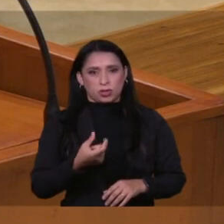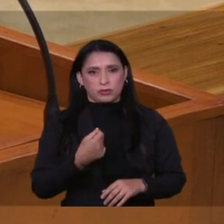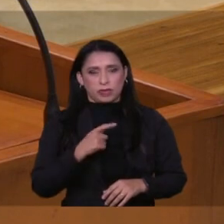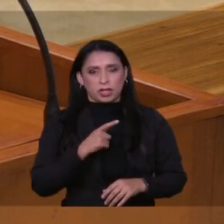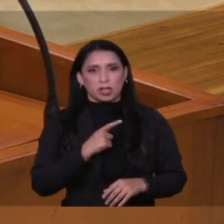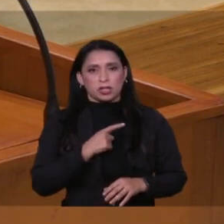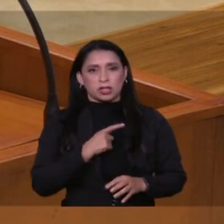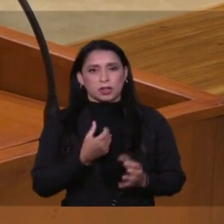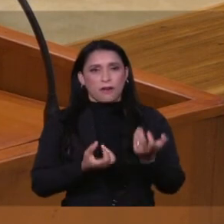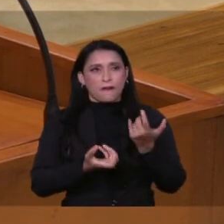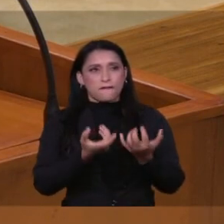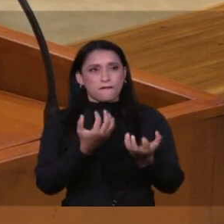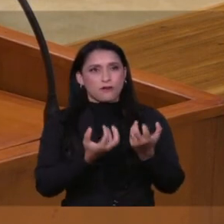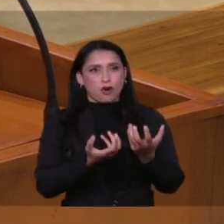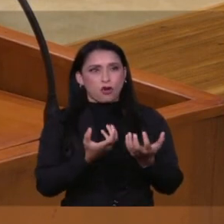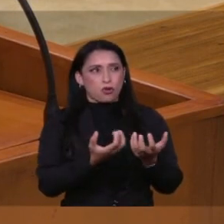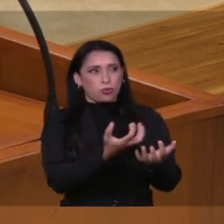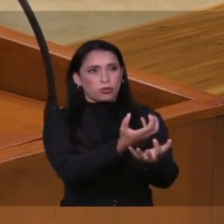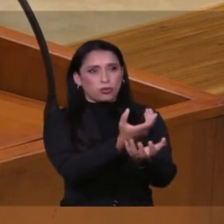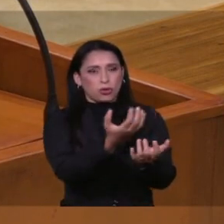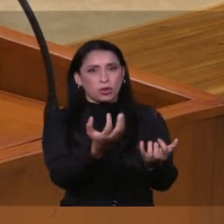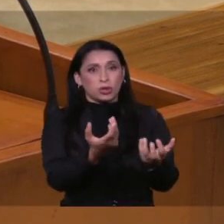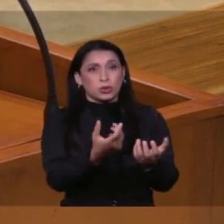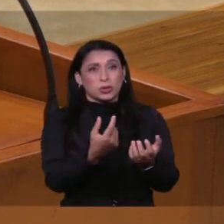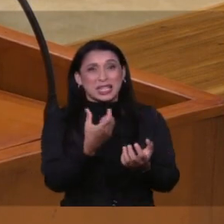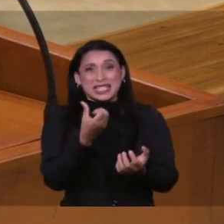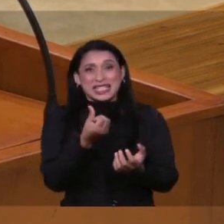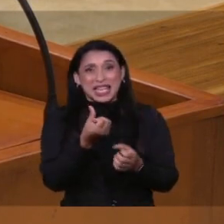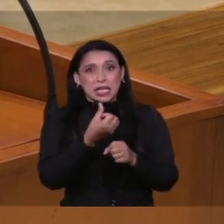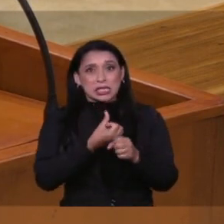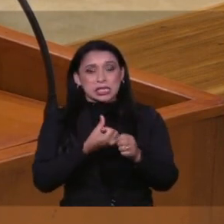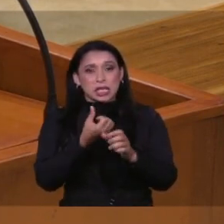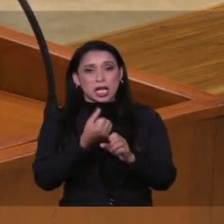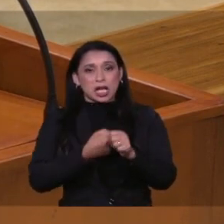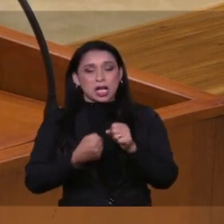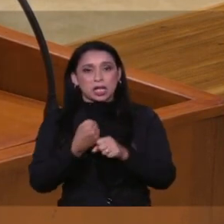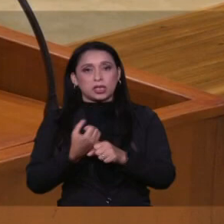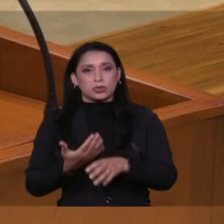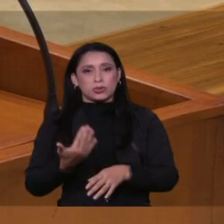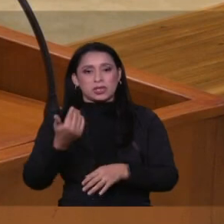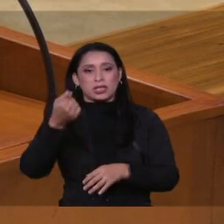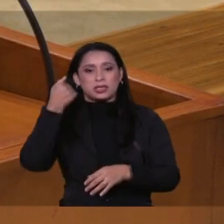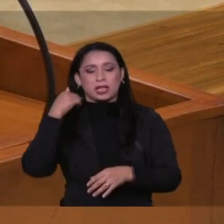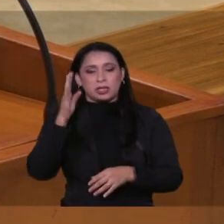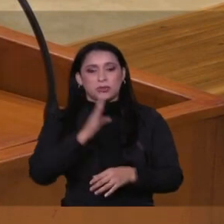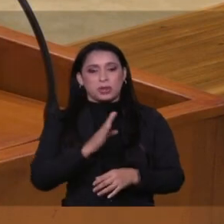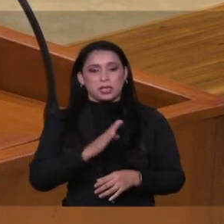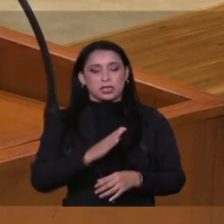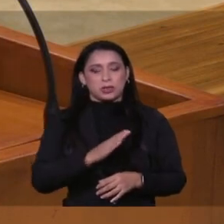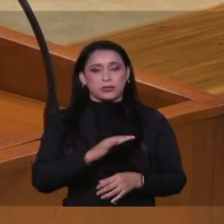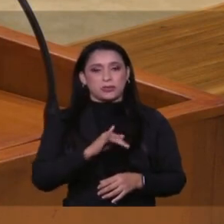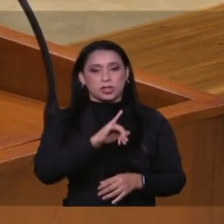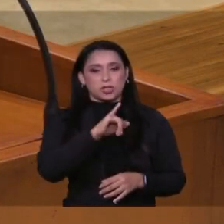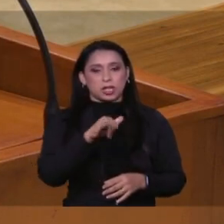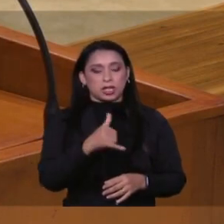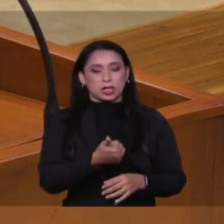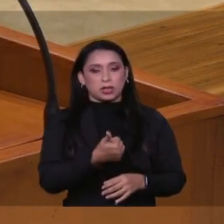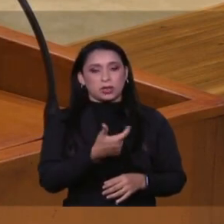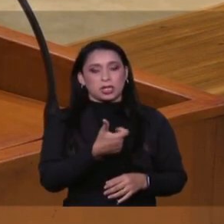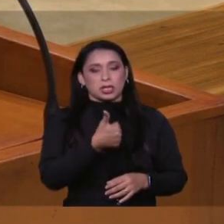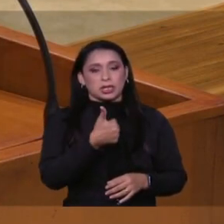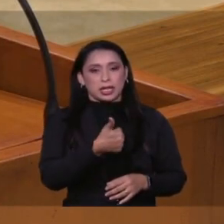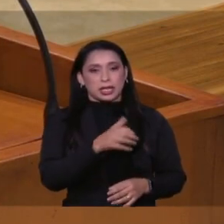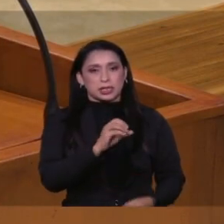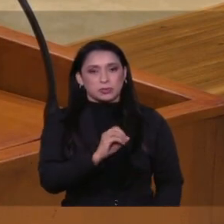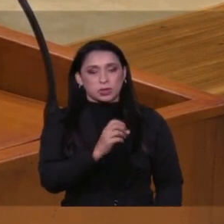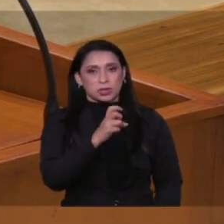743, 746 e 857 do que nos últimos seis todos anos da relatoria do excelentíssimo senhor ministro números, André Mendonça. De janeiro a agosto de 2020 foram